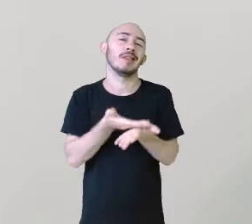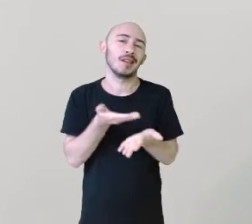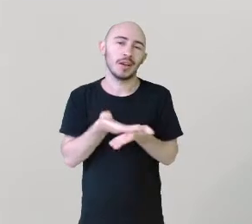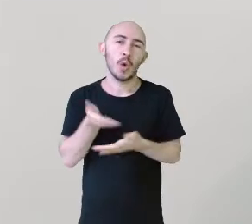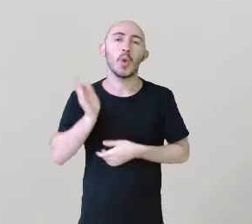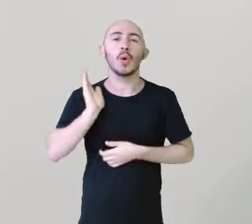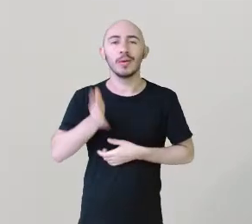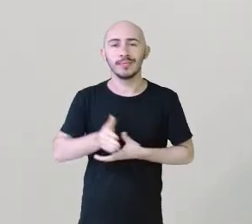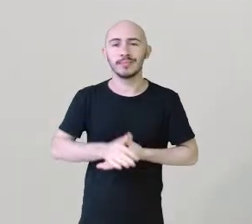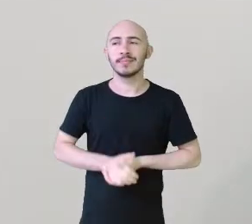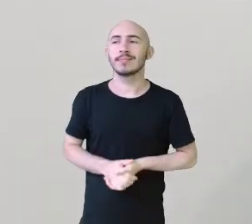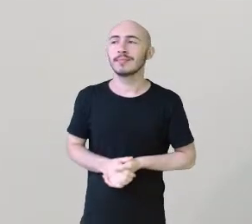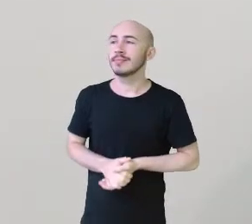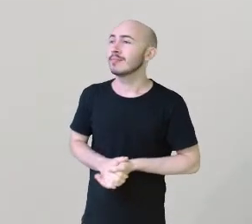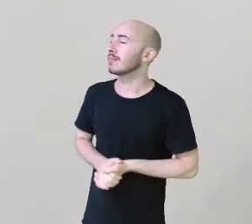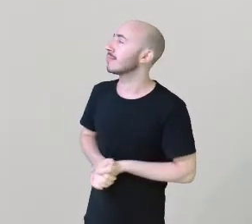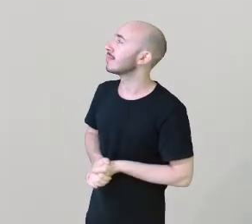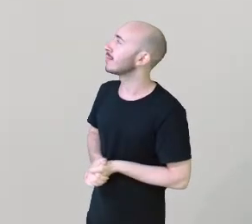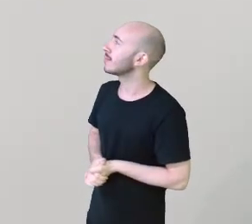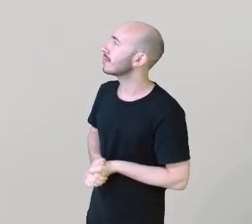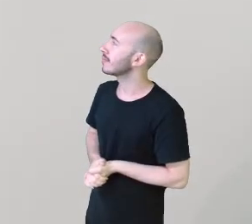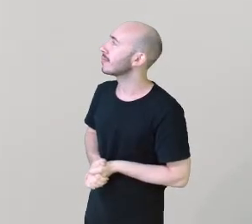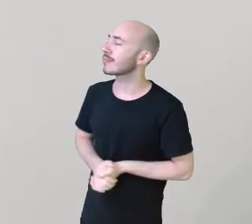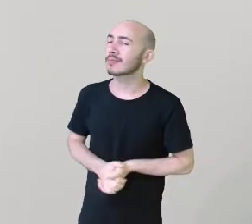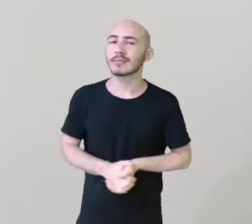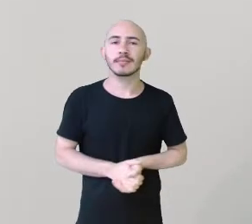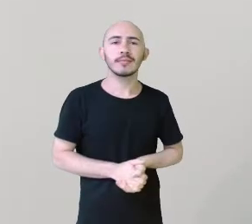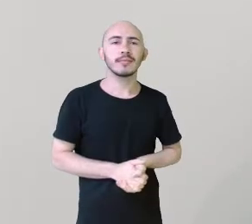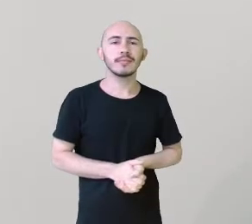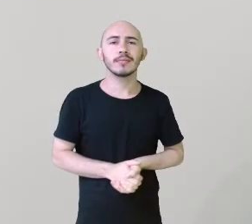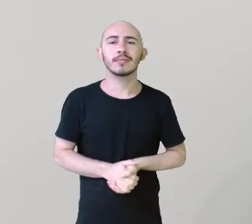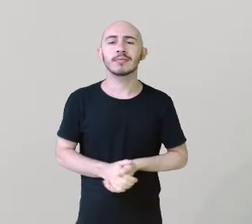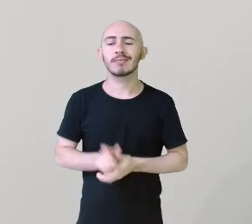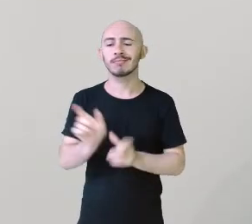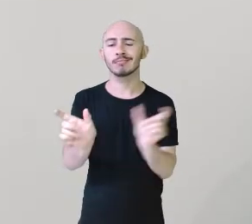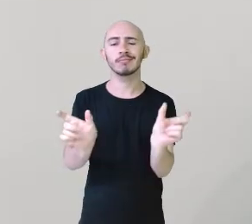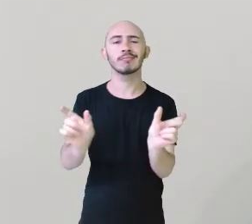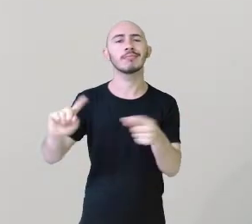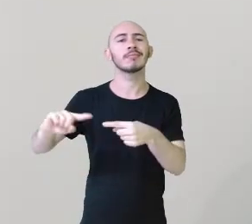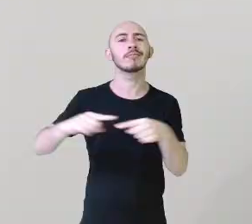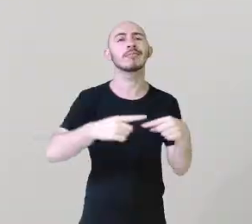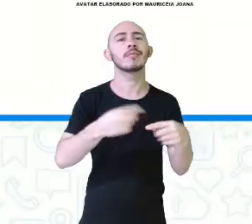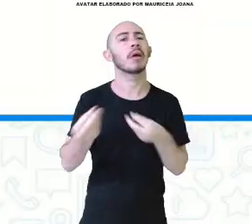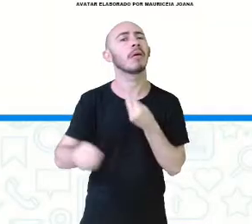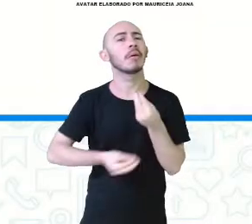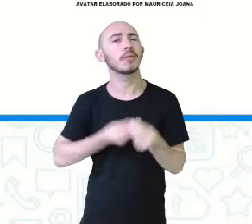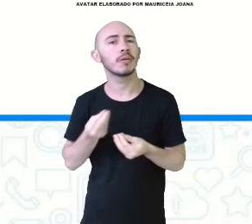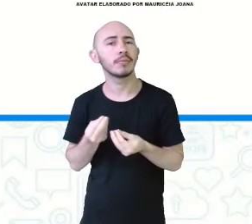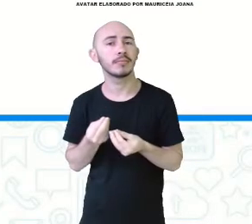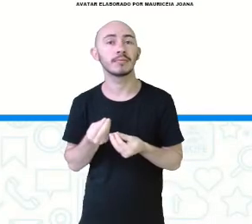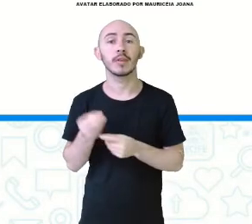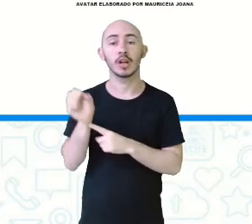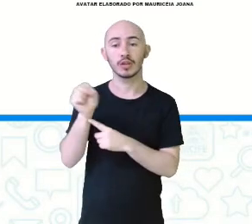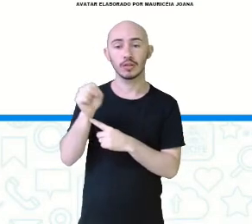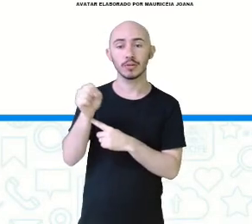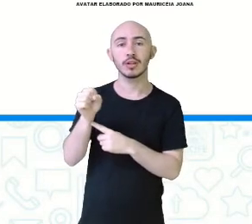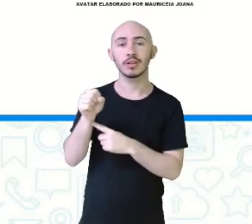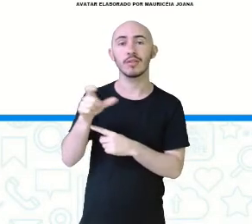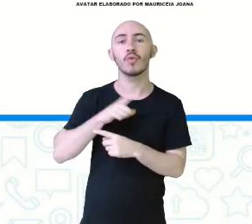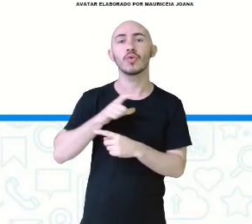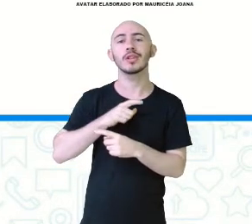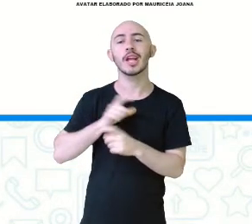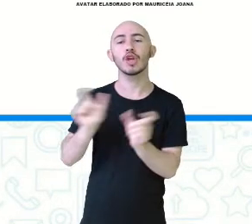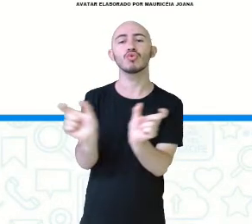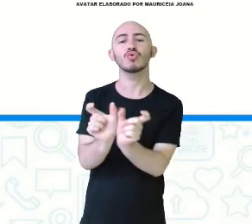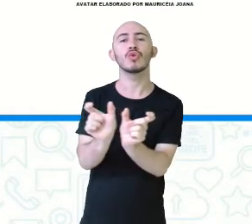esse substantivo aí. Mas como é que se dá essa concordância nominal? Ora, quando o substantivo é acompanhado por